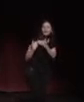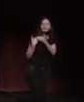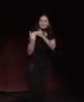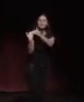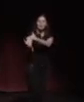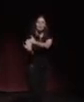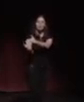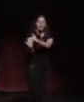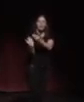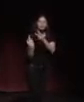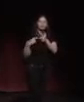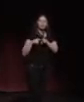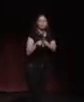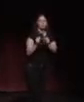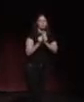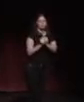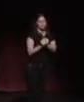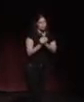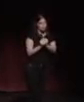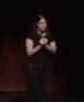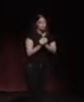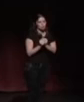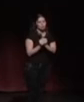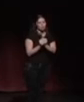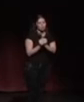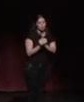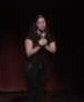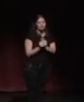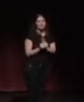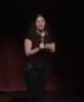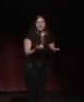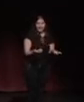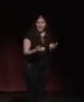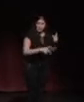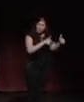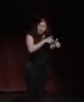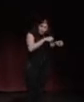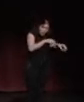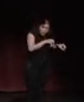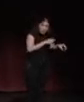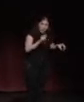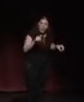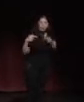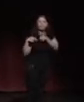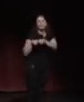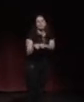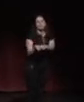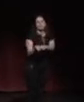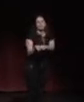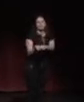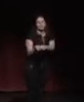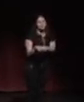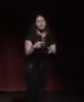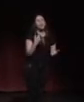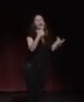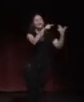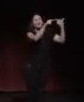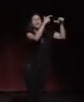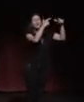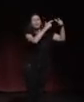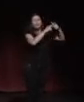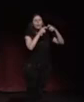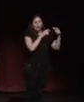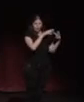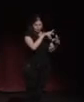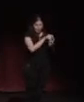educacional. Eu sinto que em outros lugares do mundo que você vê essa parceria mais estabelecida, sei lá, em Reggio Emília, por